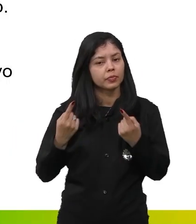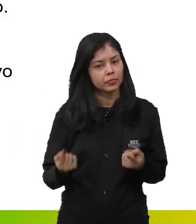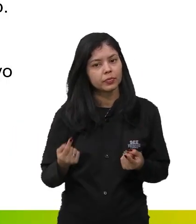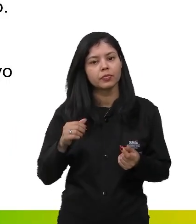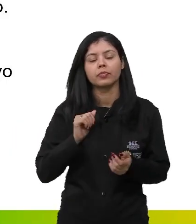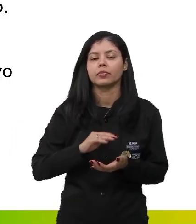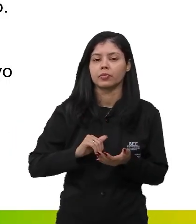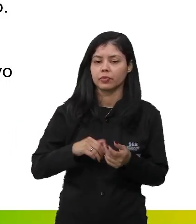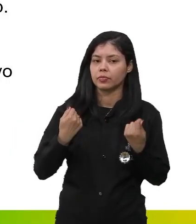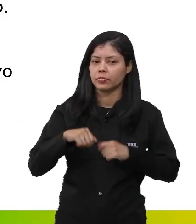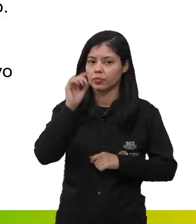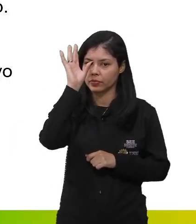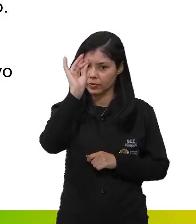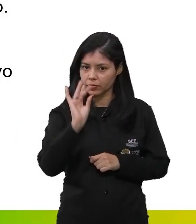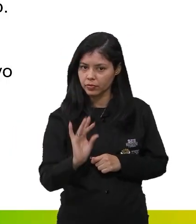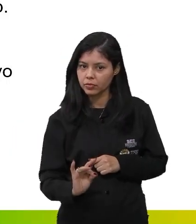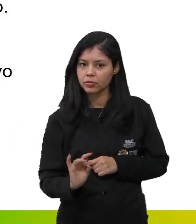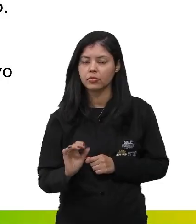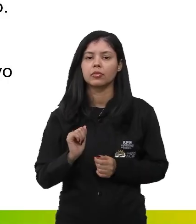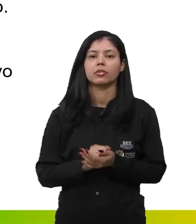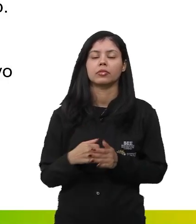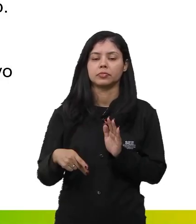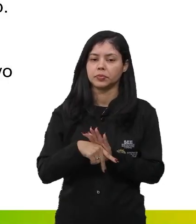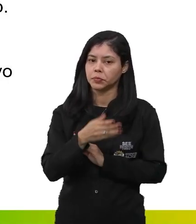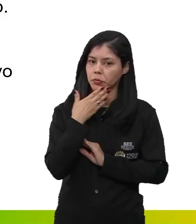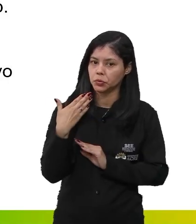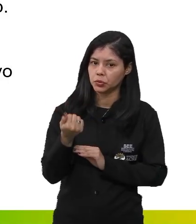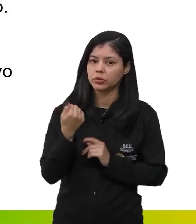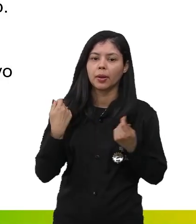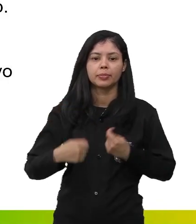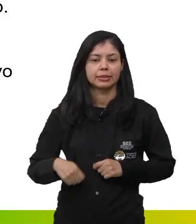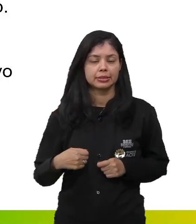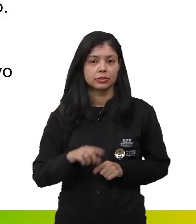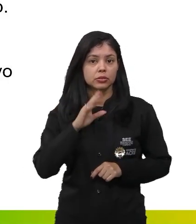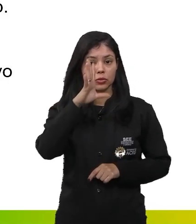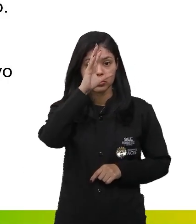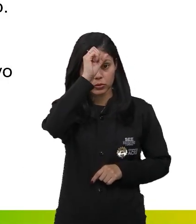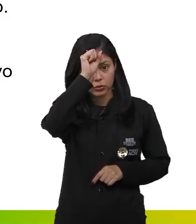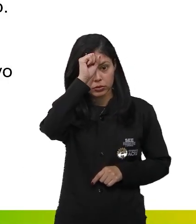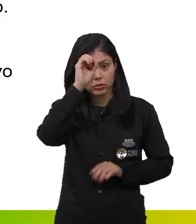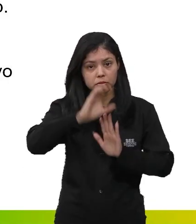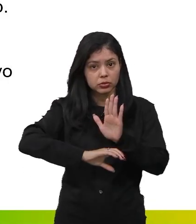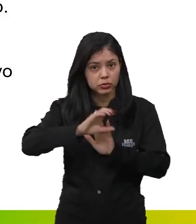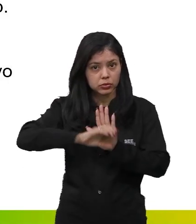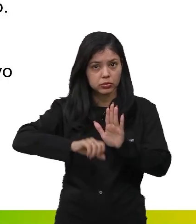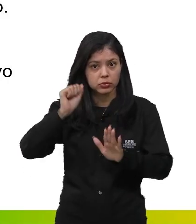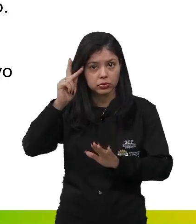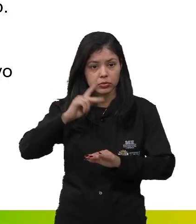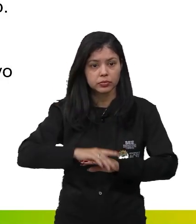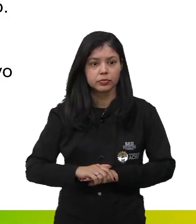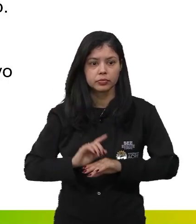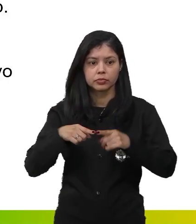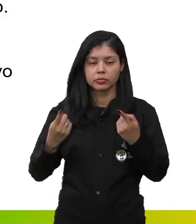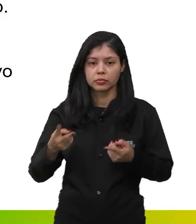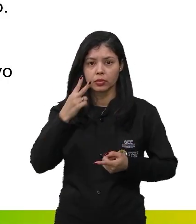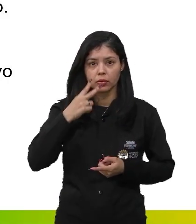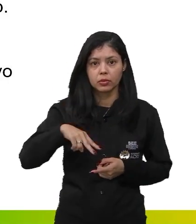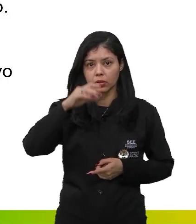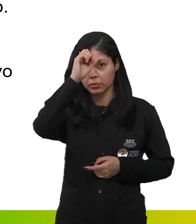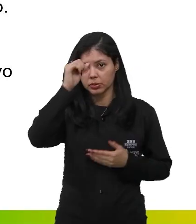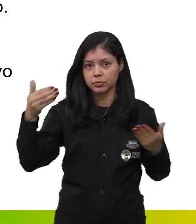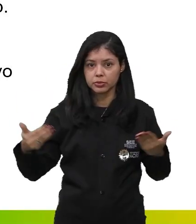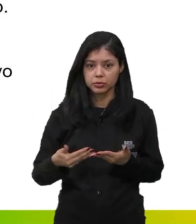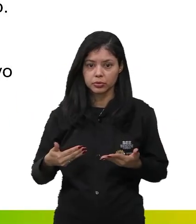uma eliminação de alternativas de forma eficiente, é necessário o conhecimento do conteúdo. Mas pelo que nós